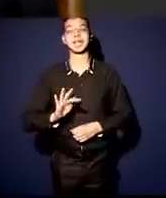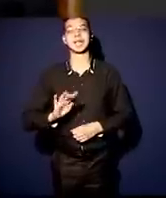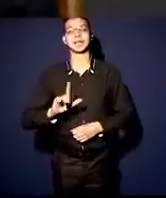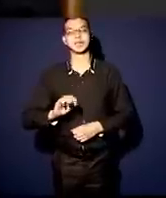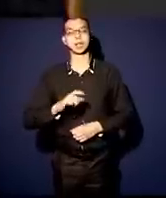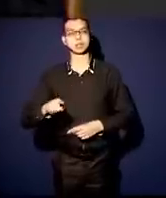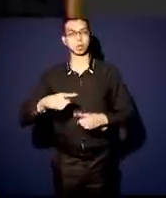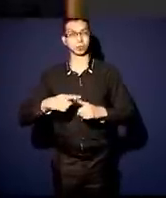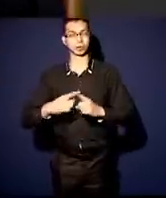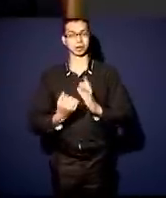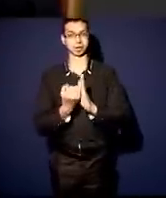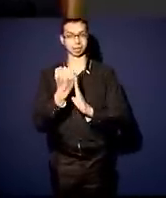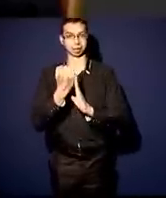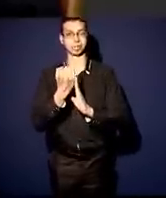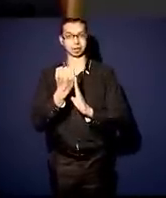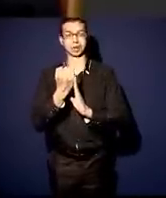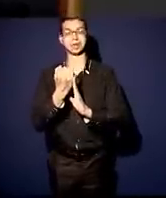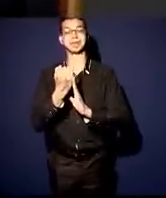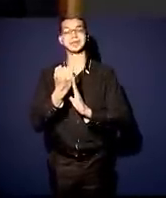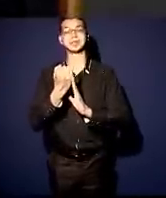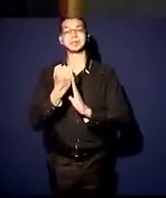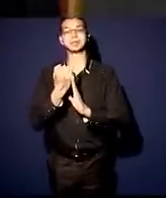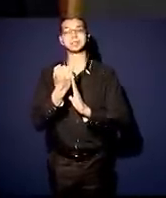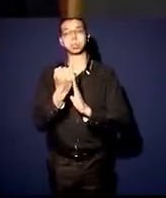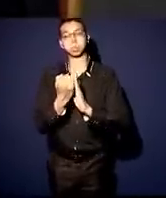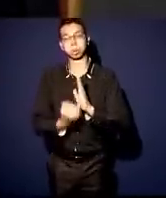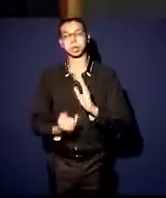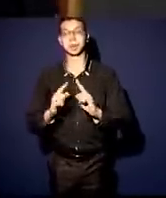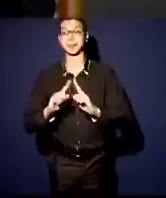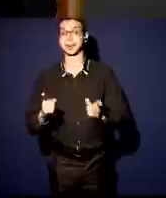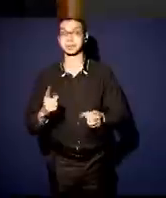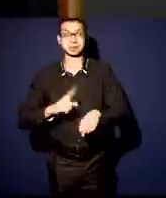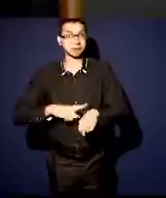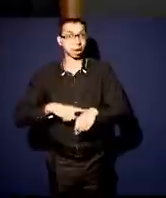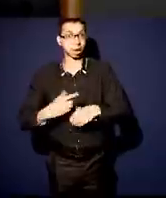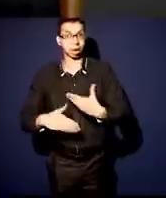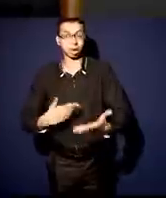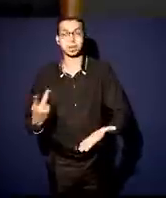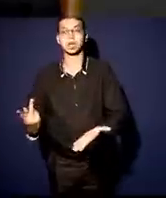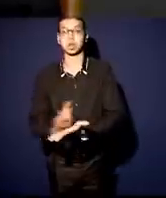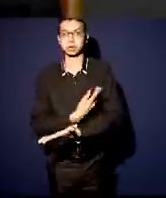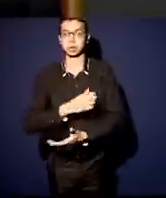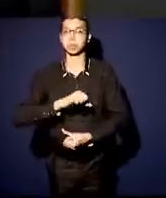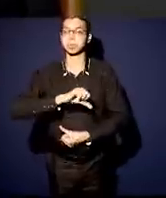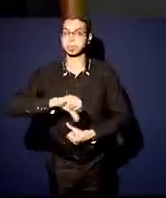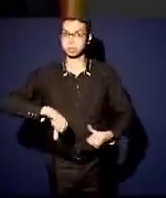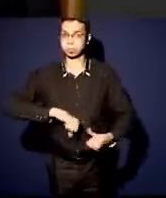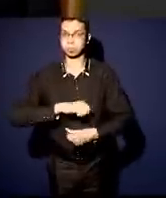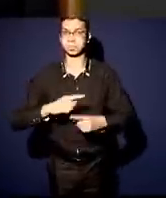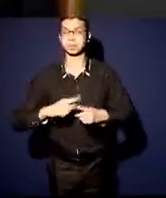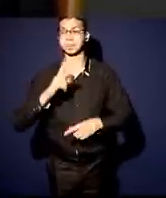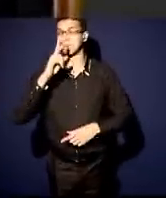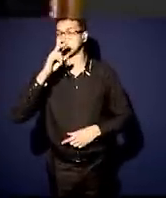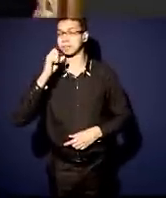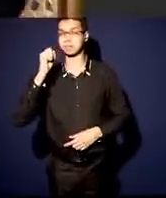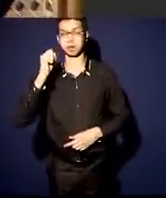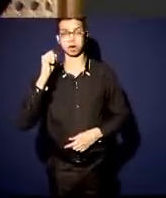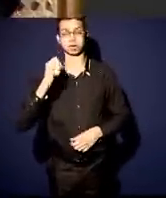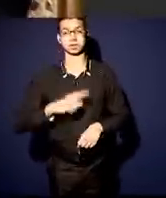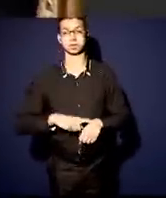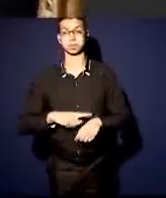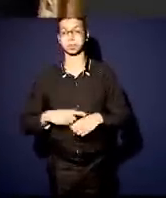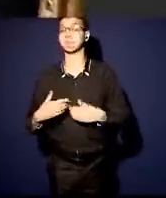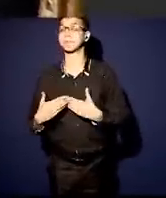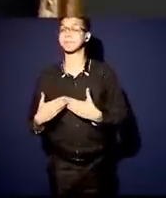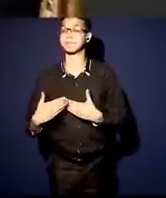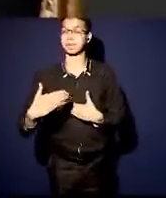muda e, normalmente, as mudanças que acontecem, elas são muito mais fortes que a gente imagina e duram muito mais tempo